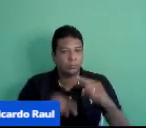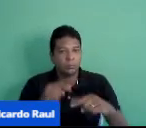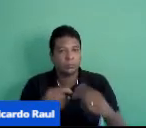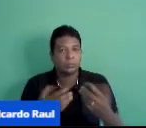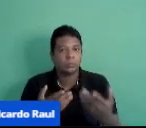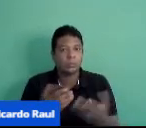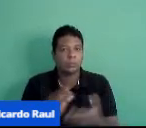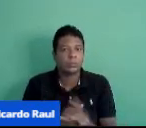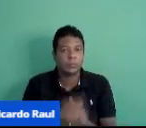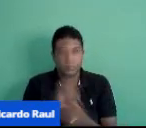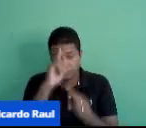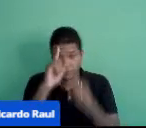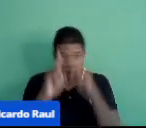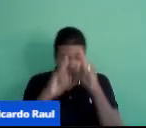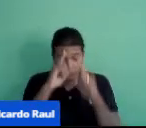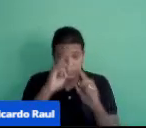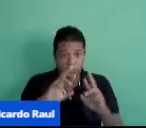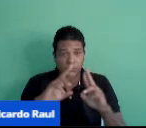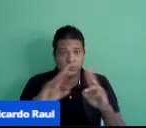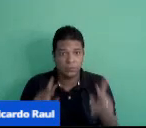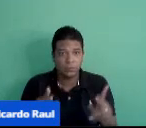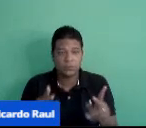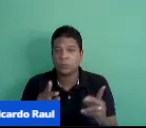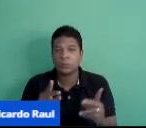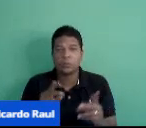produzir um material diferenciado para os alunos que não têm